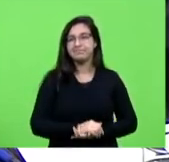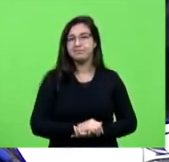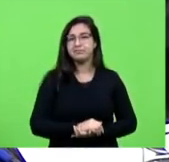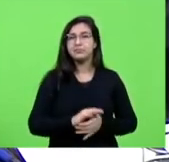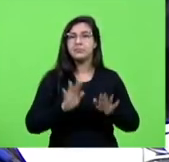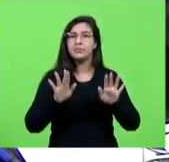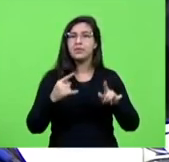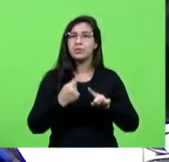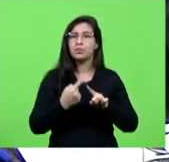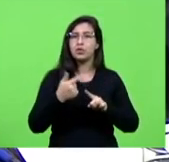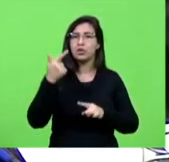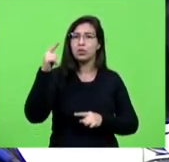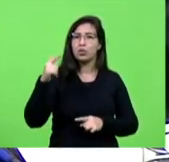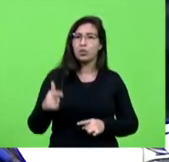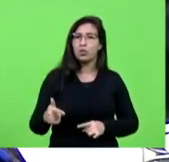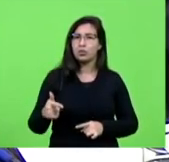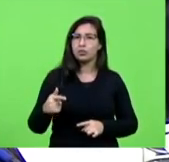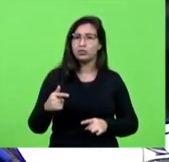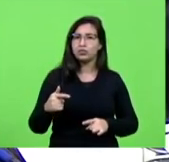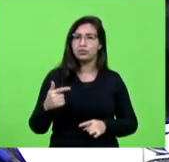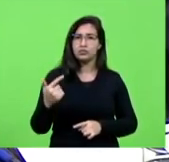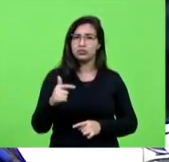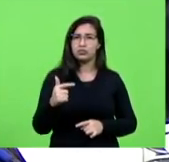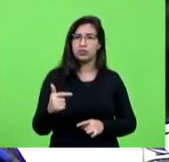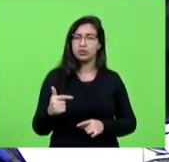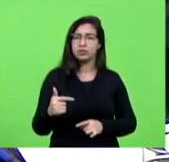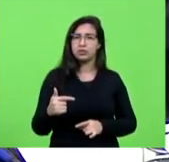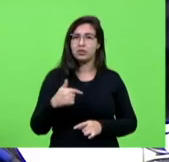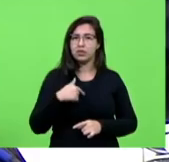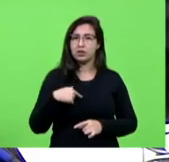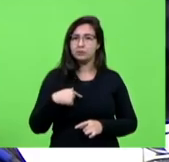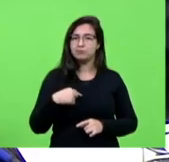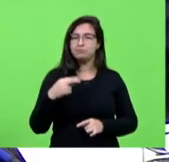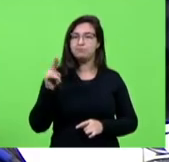não? Por que todos aqueles que eu mencionei não?